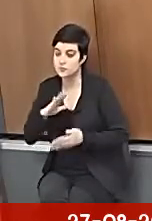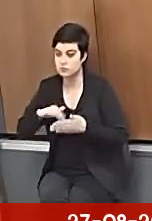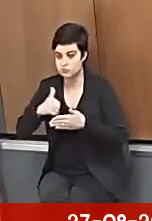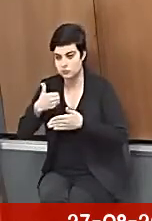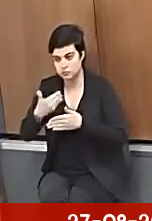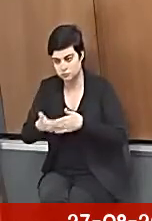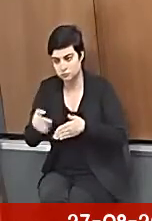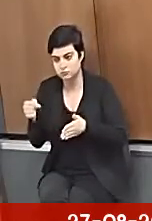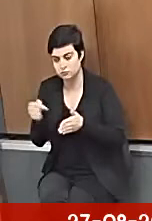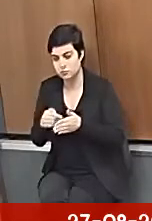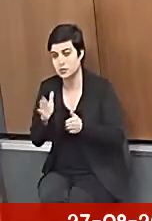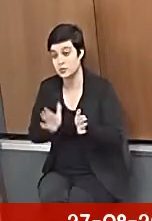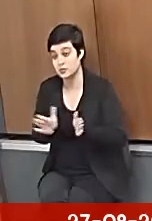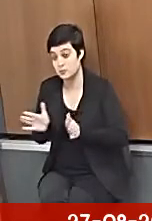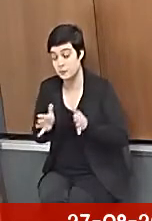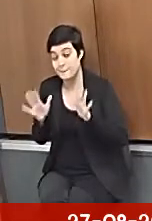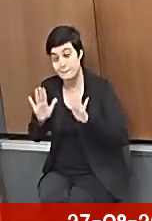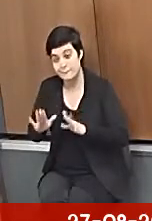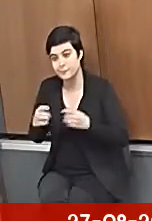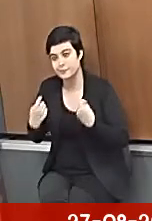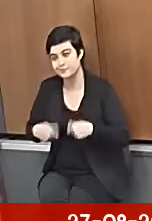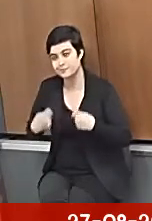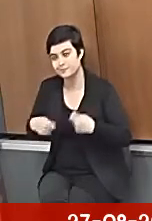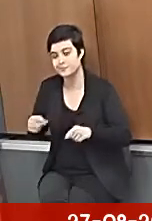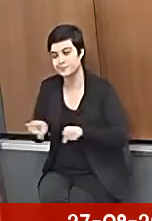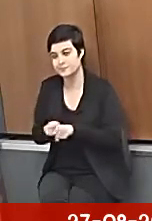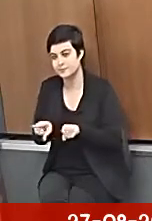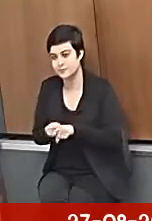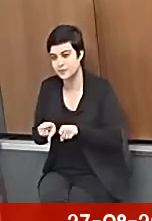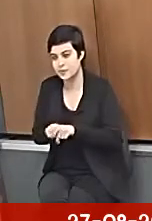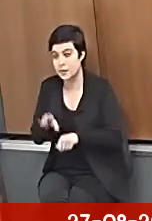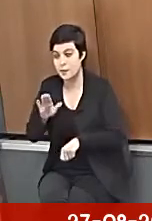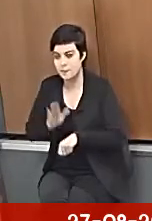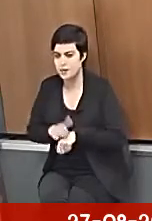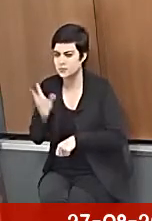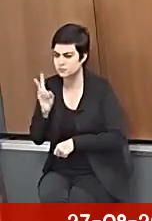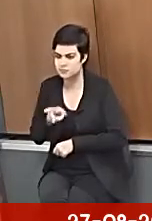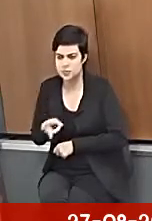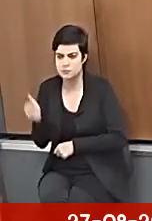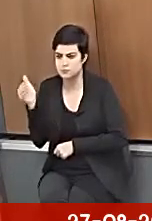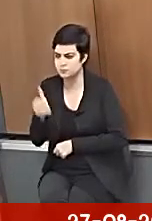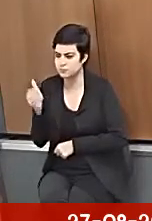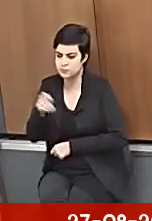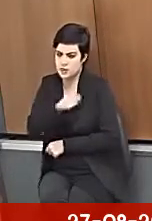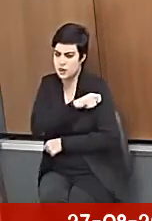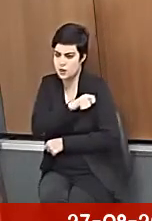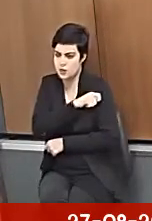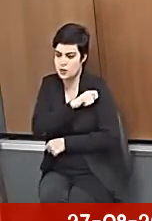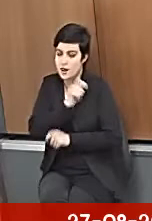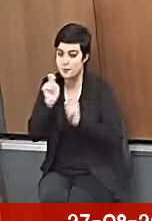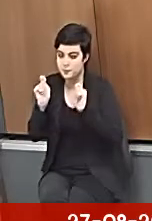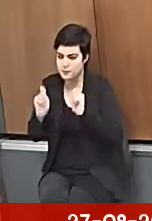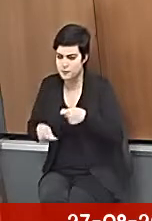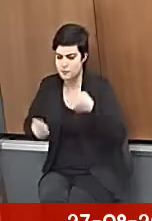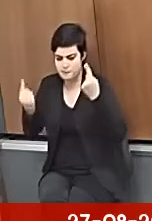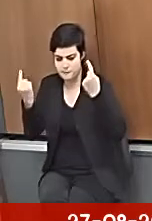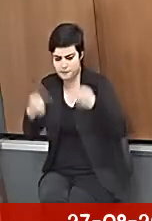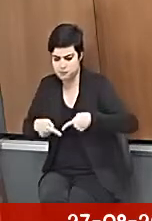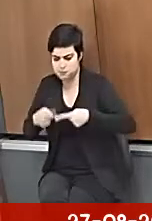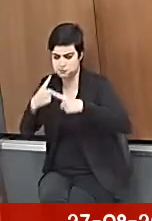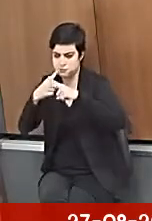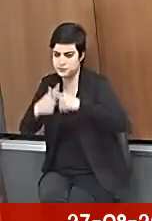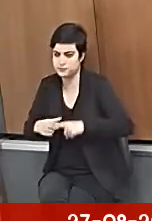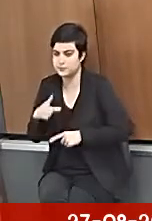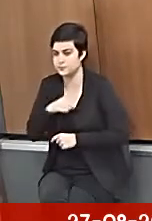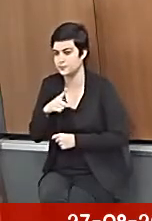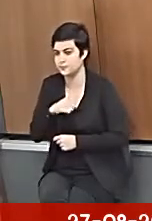pelas autoridades mas a gente queria estar buscando uma coisa assim mais efetiva onde os alunos possa competir de verdade né pra